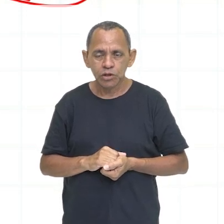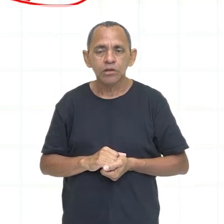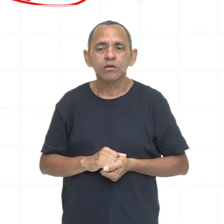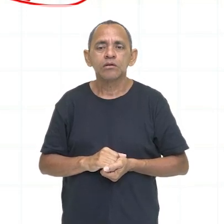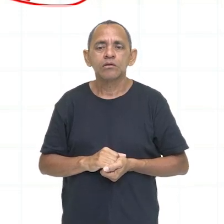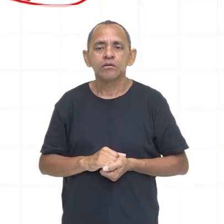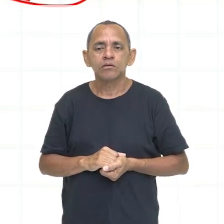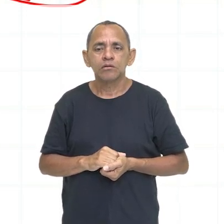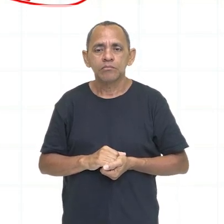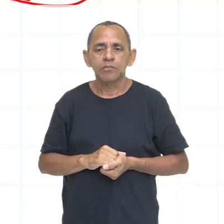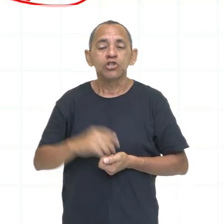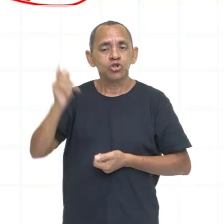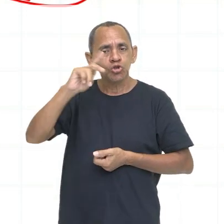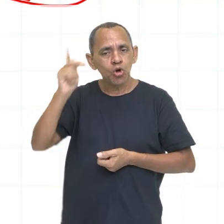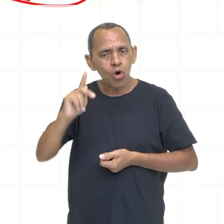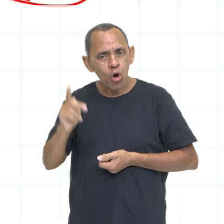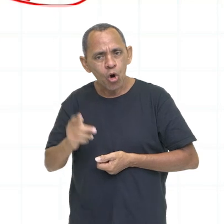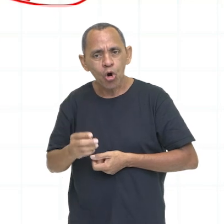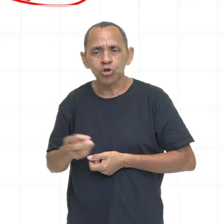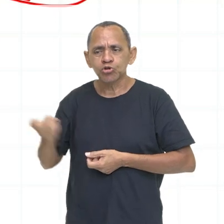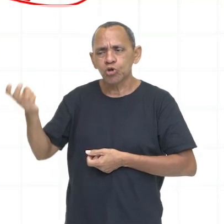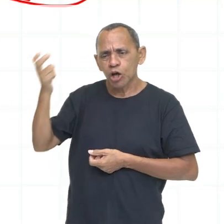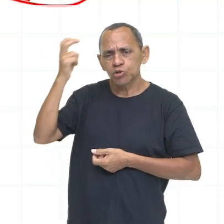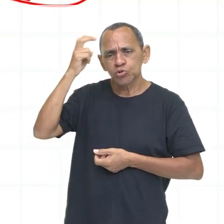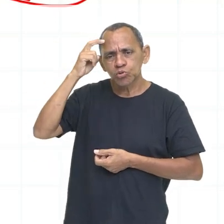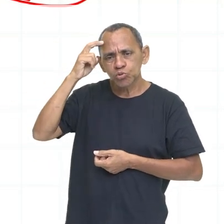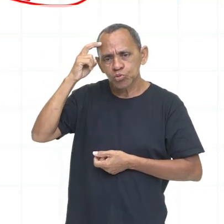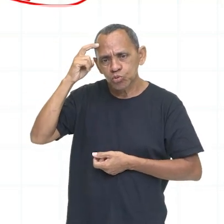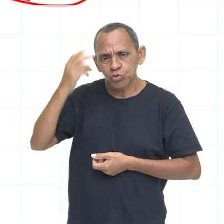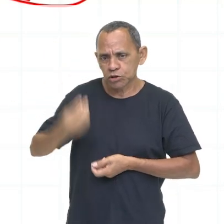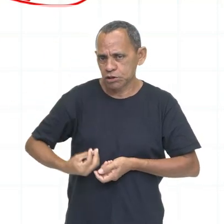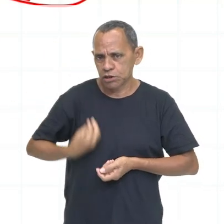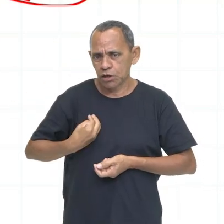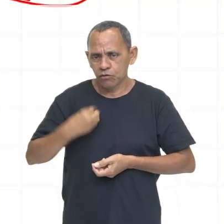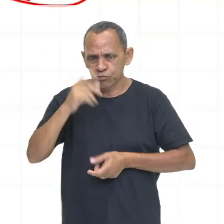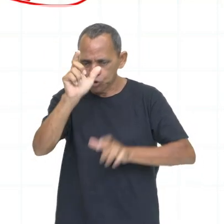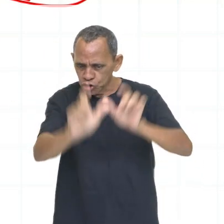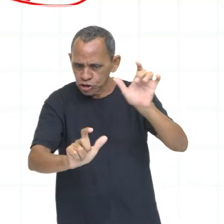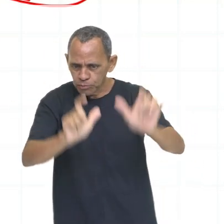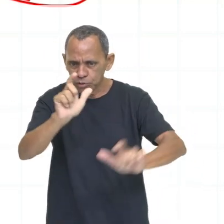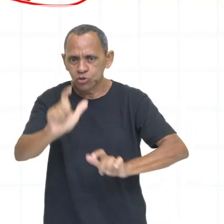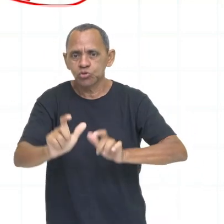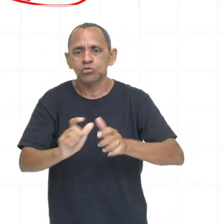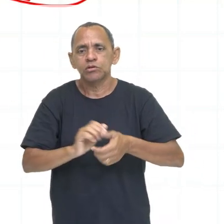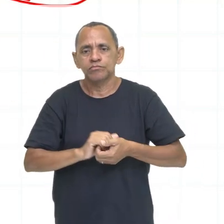histórico cultural, né, de onde a pessoa vem, toda aquela carga que a pessoa traz culturalmente.